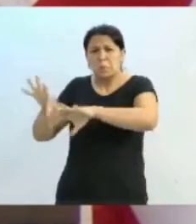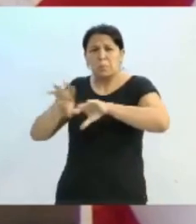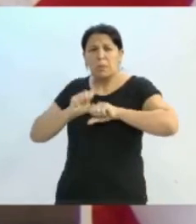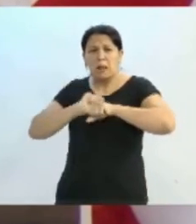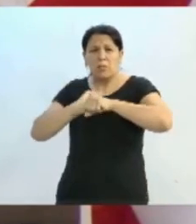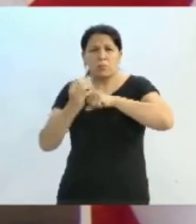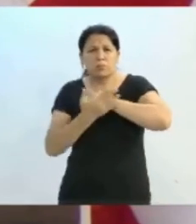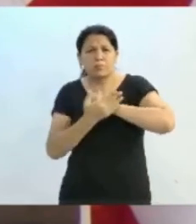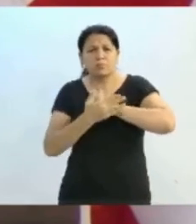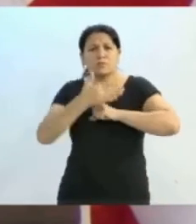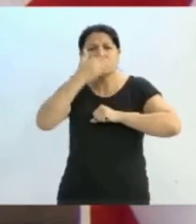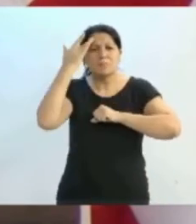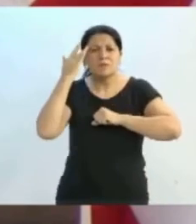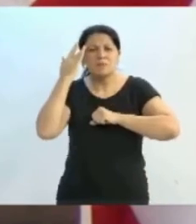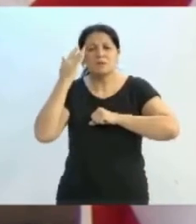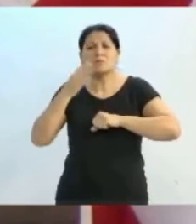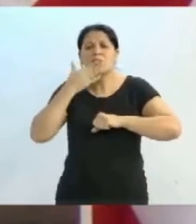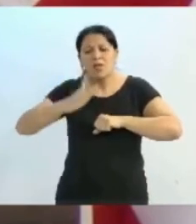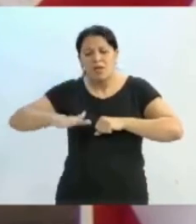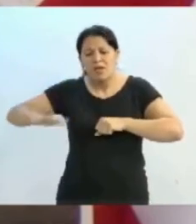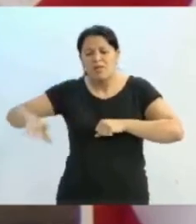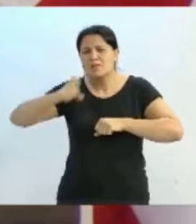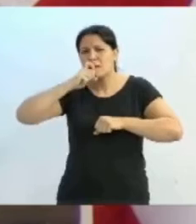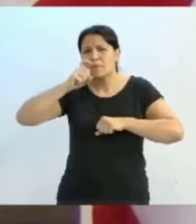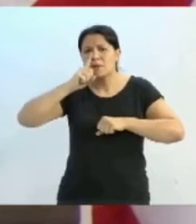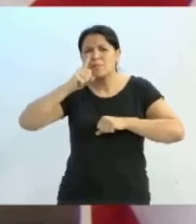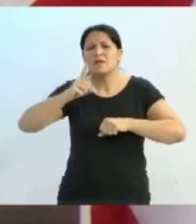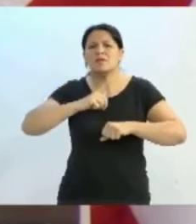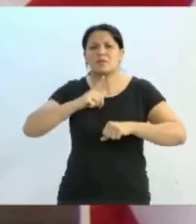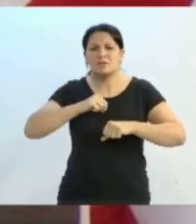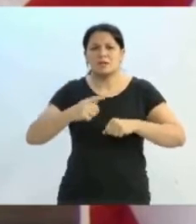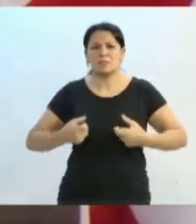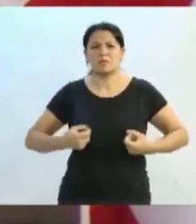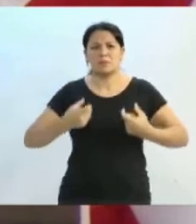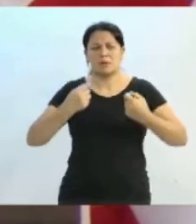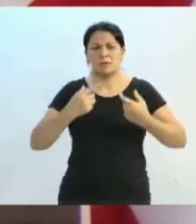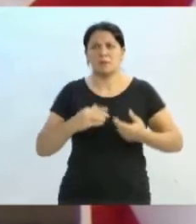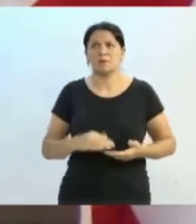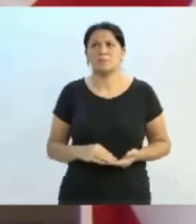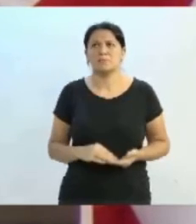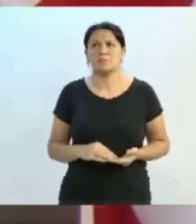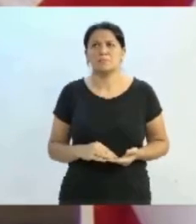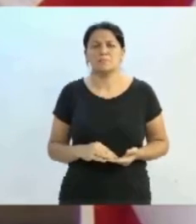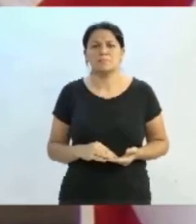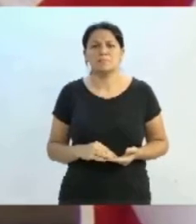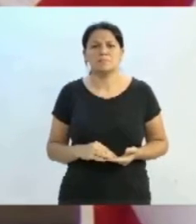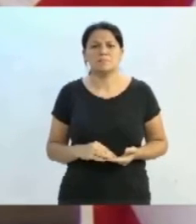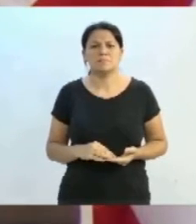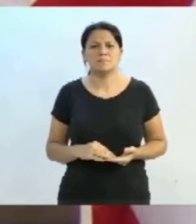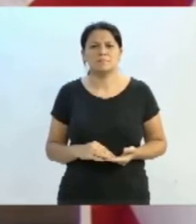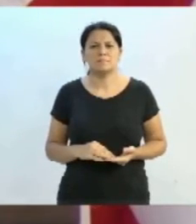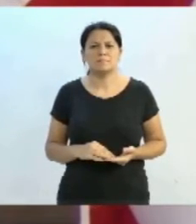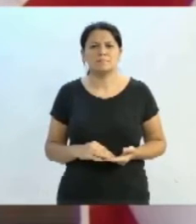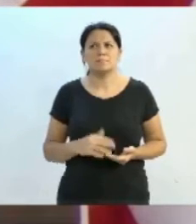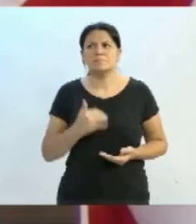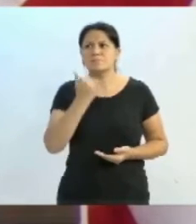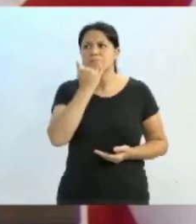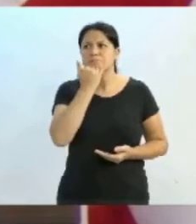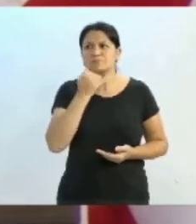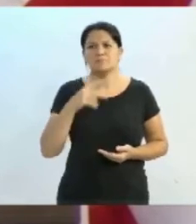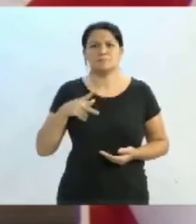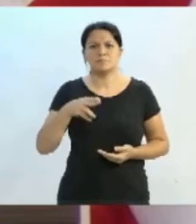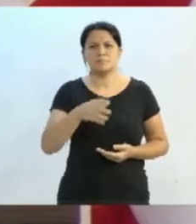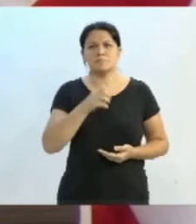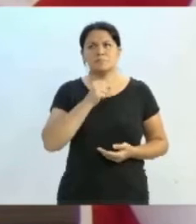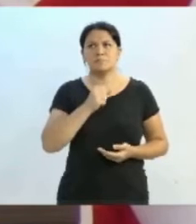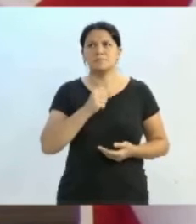e multidisciplinar sofremos nesses últimos 12 meses com falta de médicos e funcionários perdemos dois